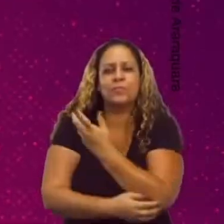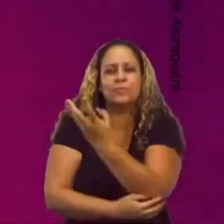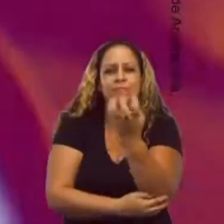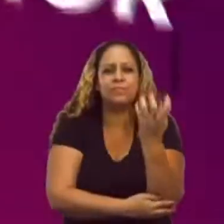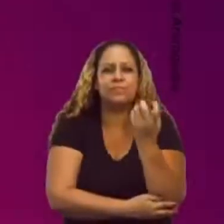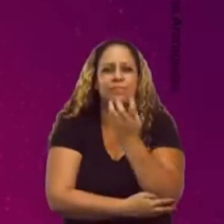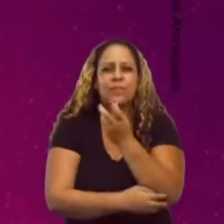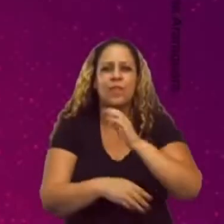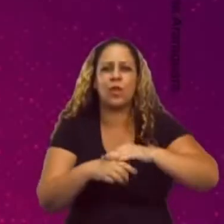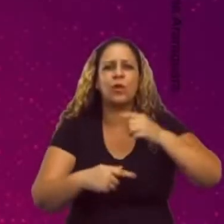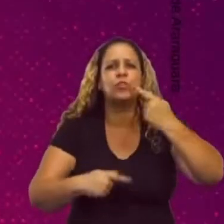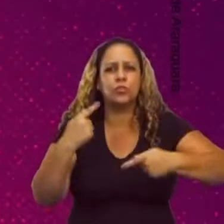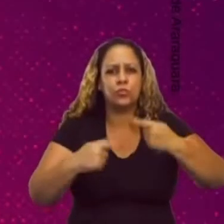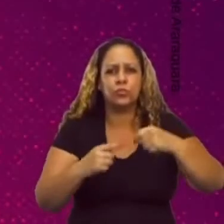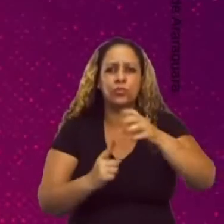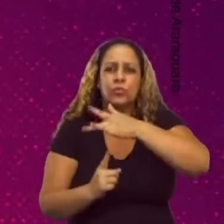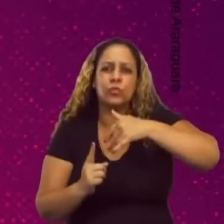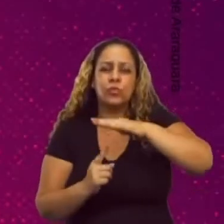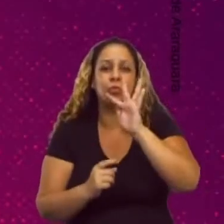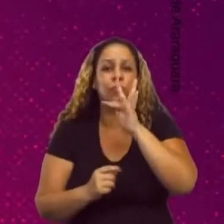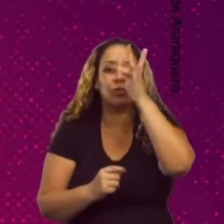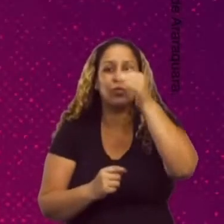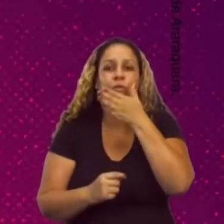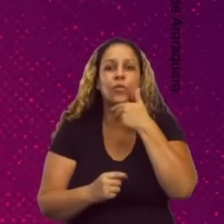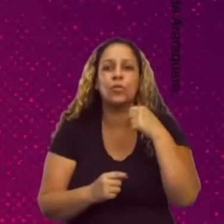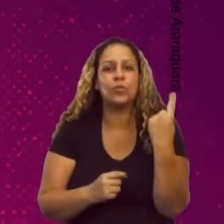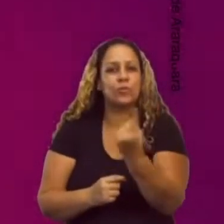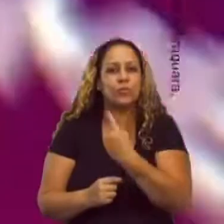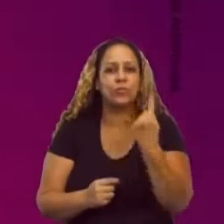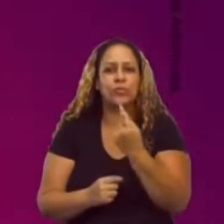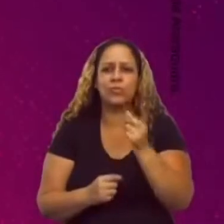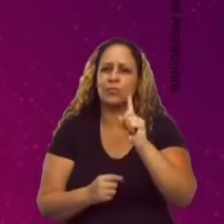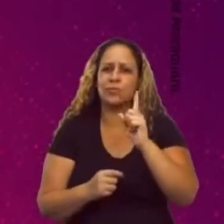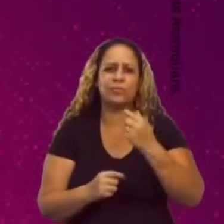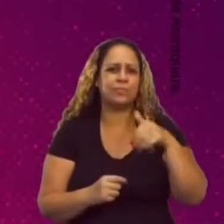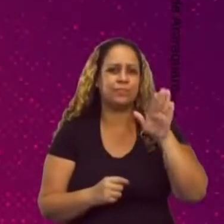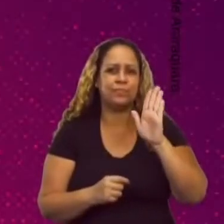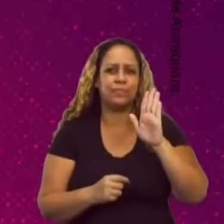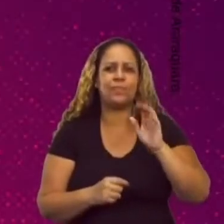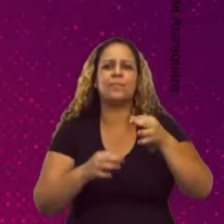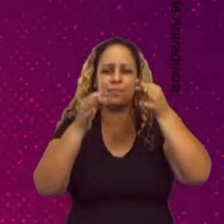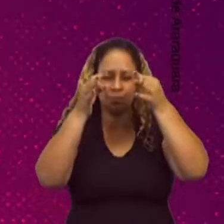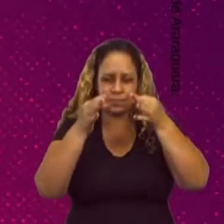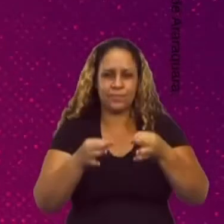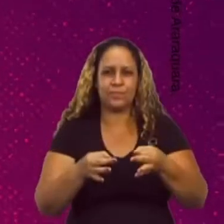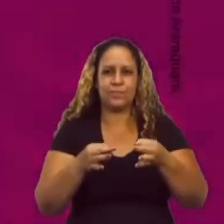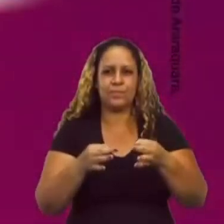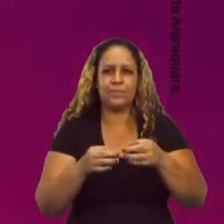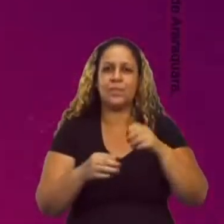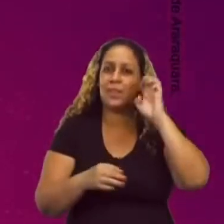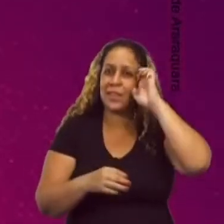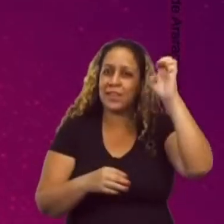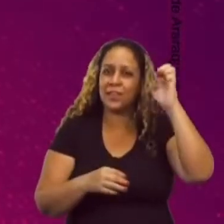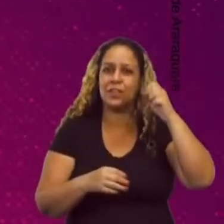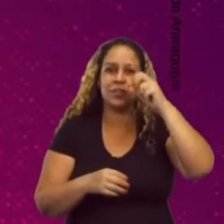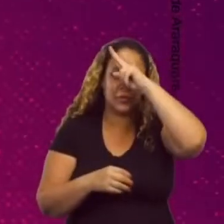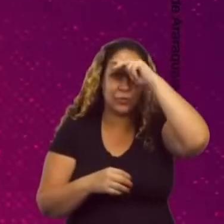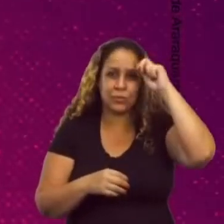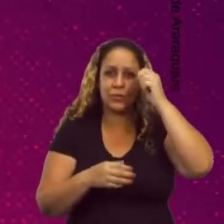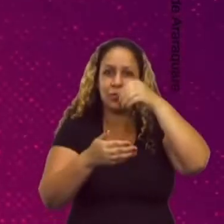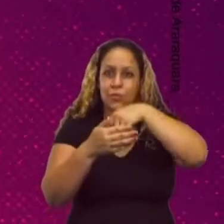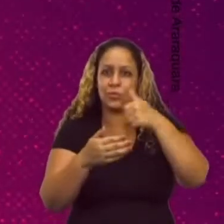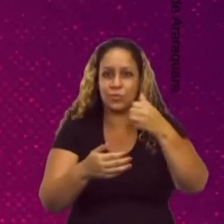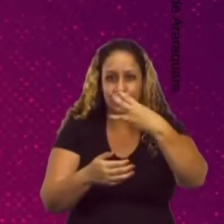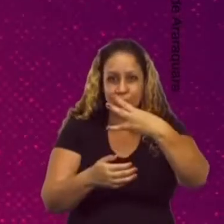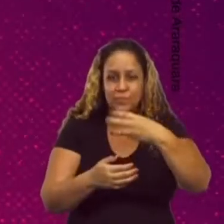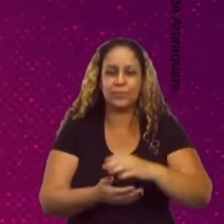com o meio ambiente, mais justiça social e um futuro melhor para todos. Isso não é promessa, é realidade. Edinho